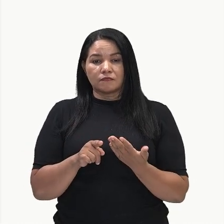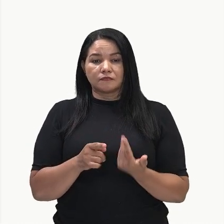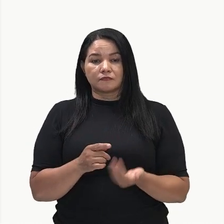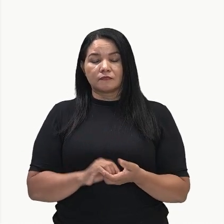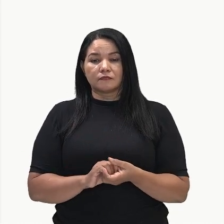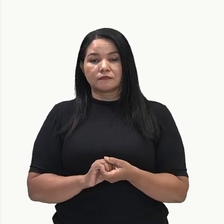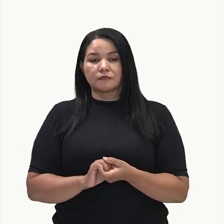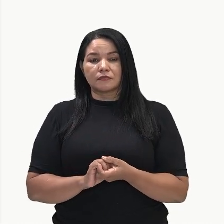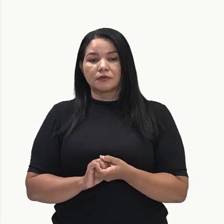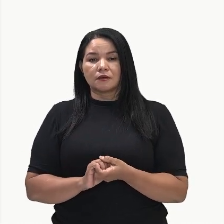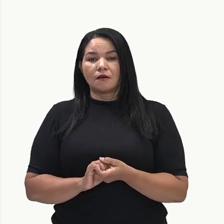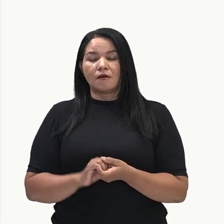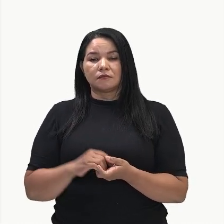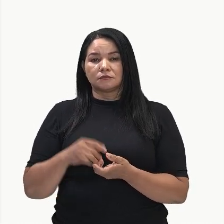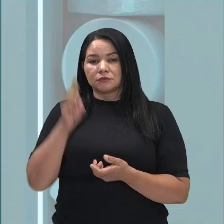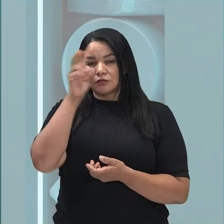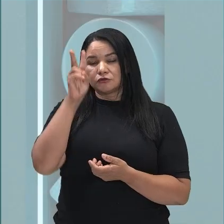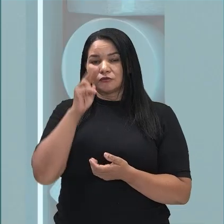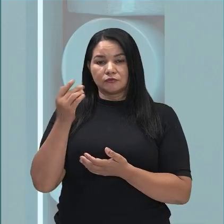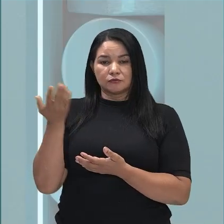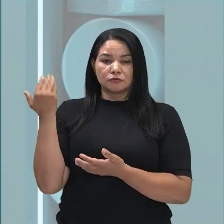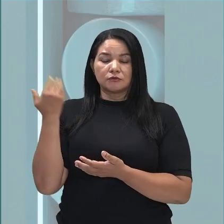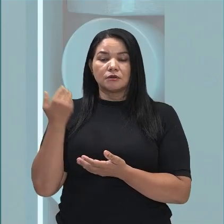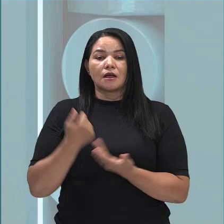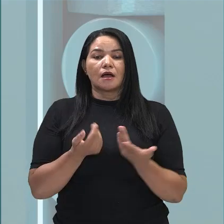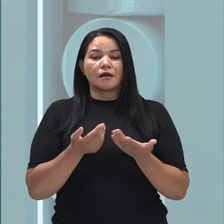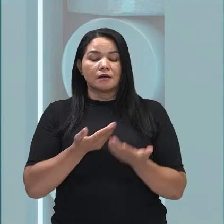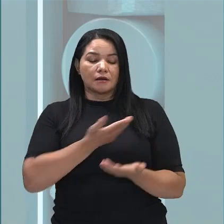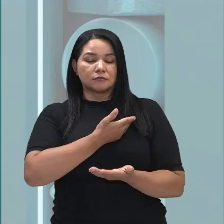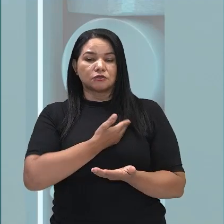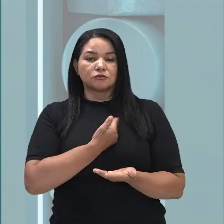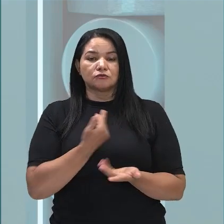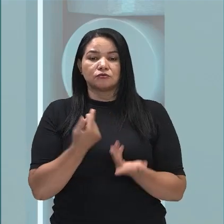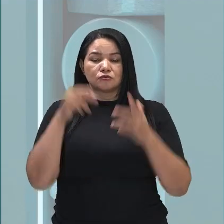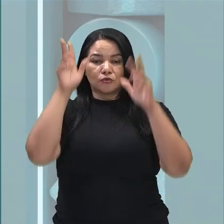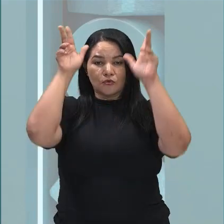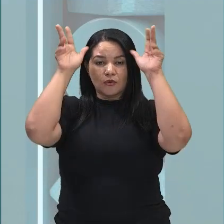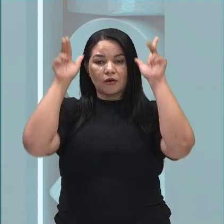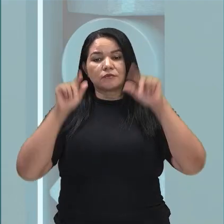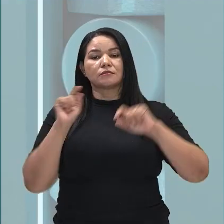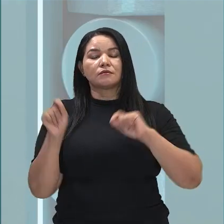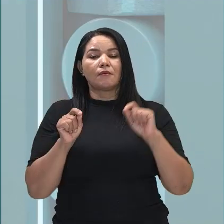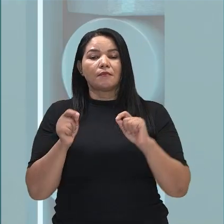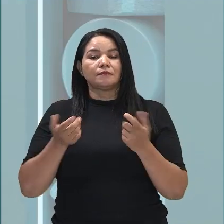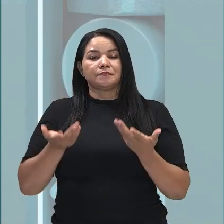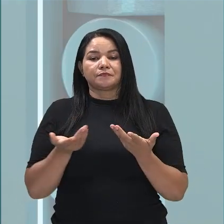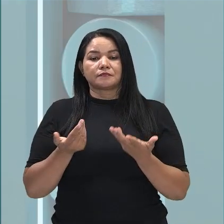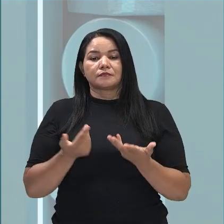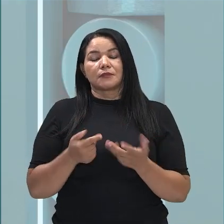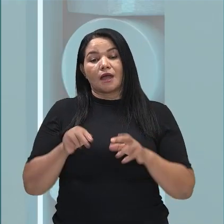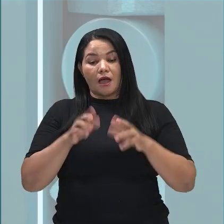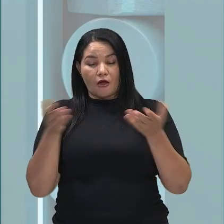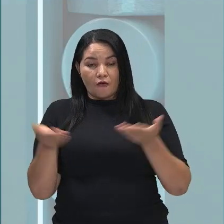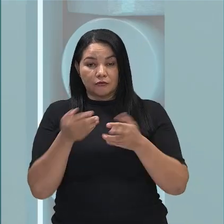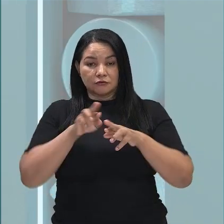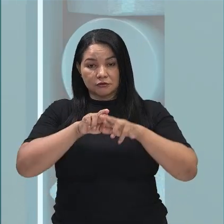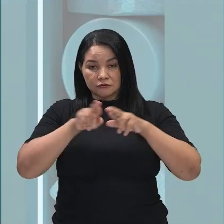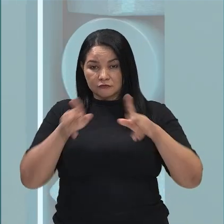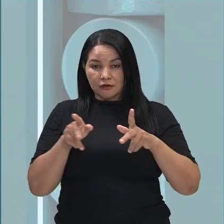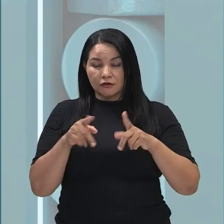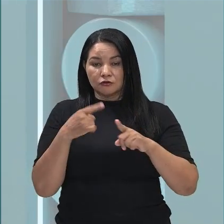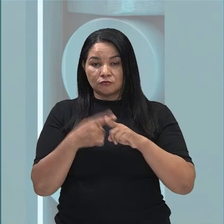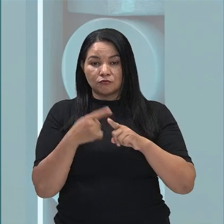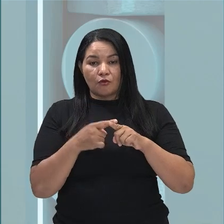no conto quem era aquele amiguinho do coelho lá, e ele nem era gente, né? Mas só que o conto é diferente. O coelho ali, ele